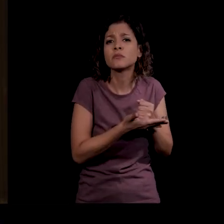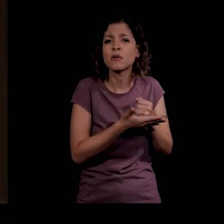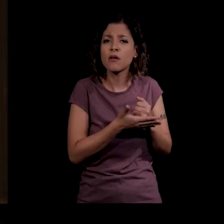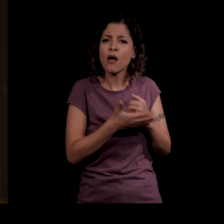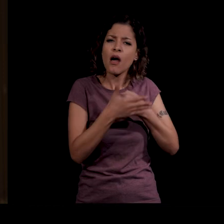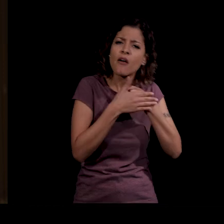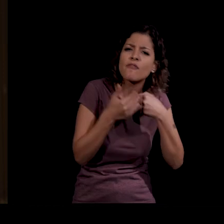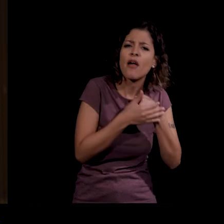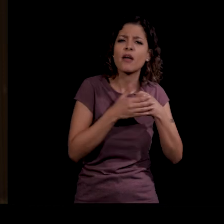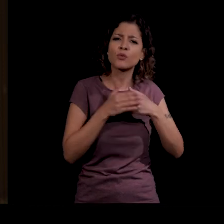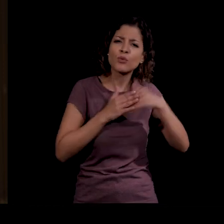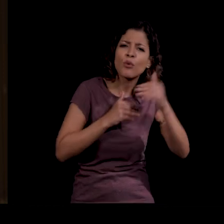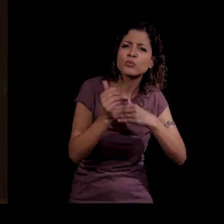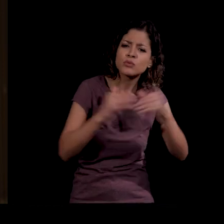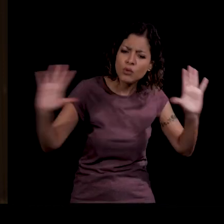construção